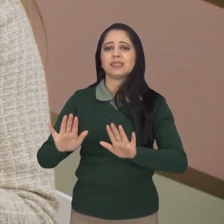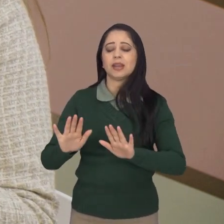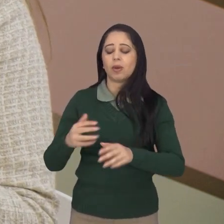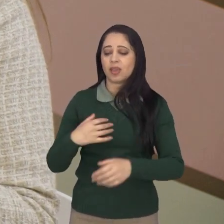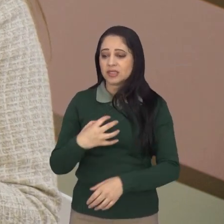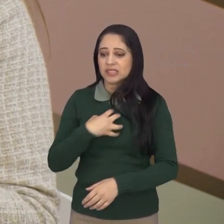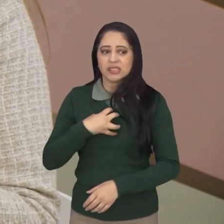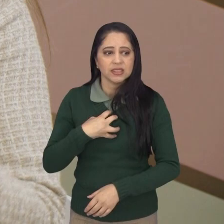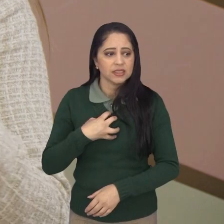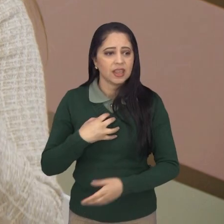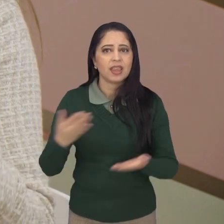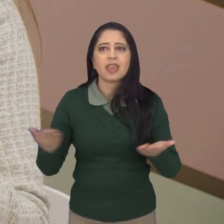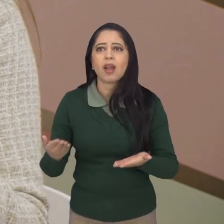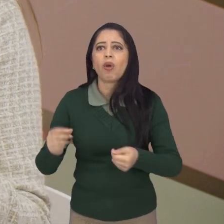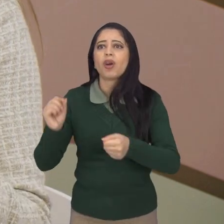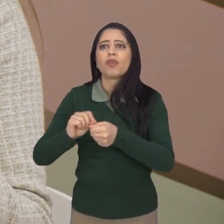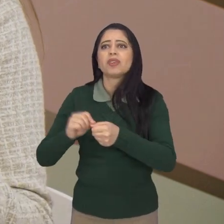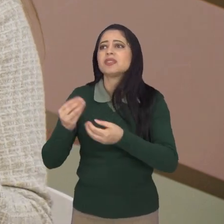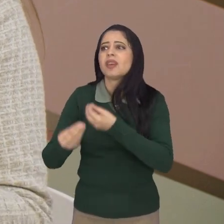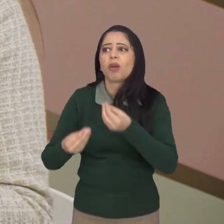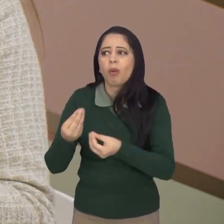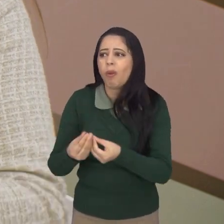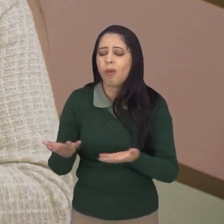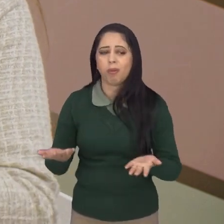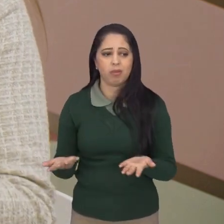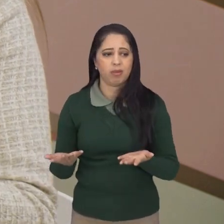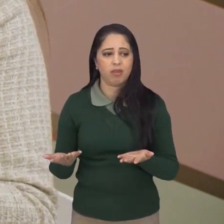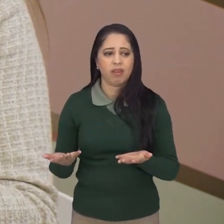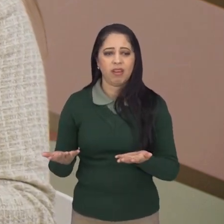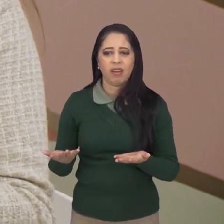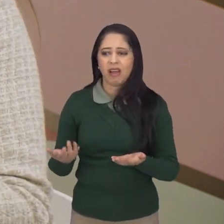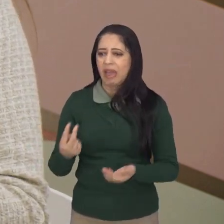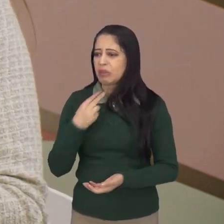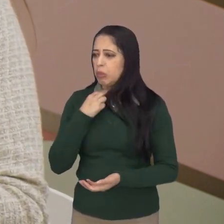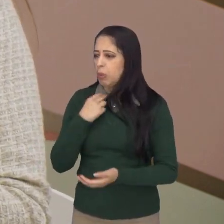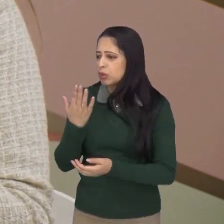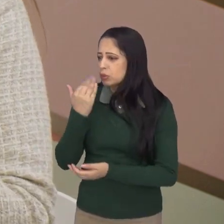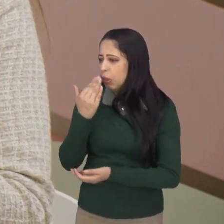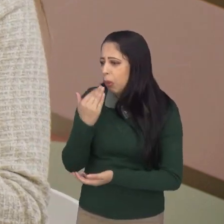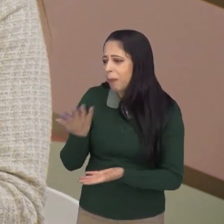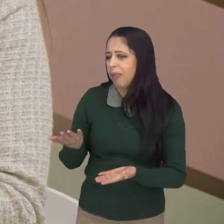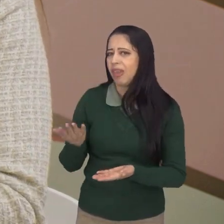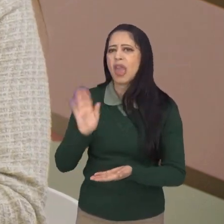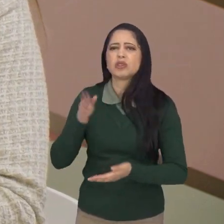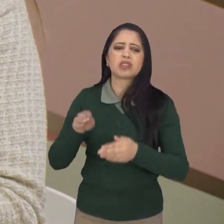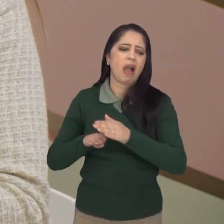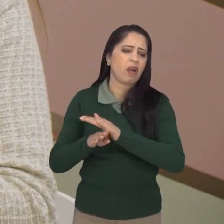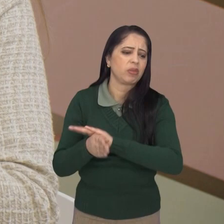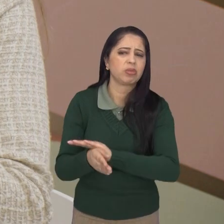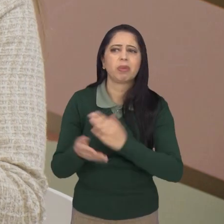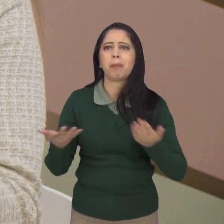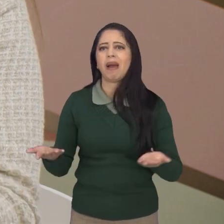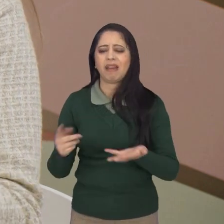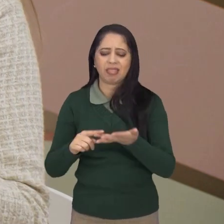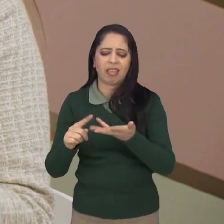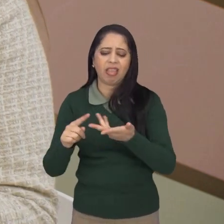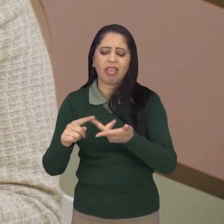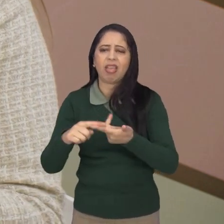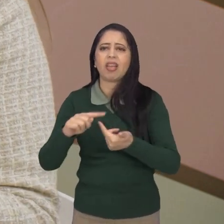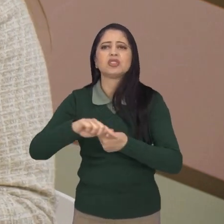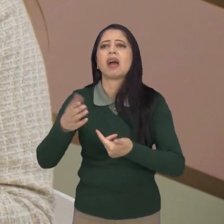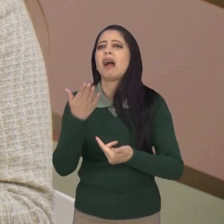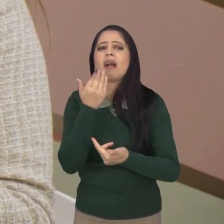aquele impacto de, nossa, o que eu vou fazer agora, né? Como que eu não vou mais comer aquela proteína que eu estava sempre acostumada, aqueles alimentos que